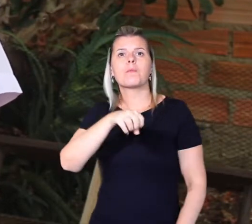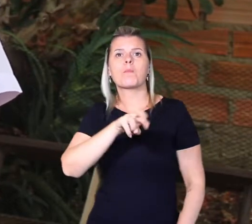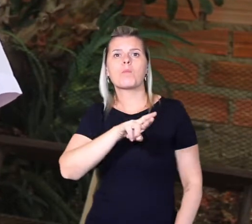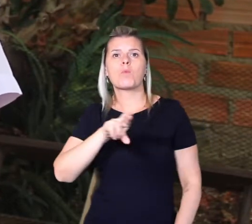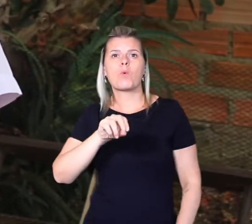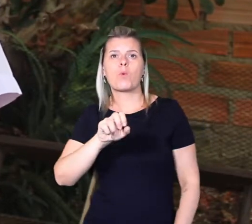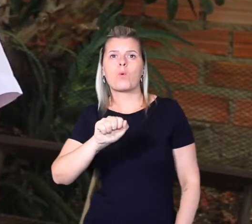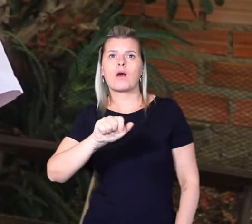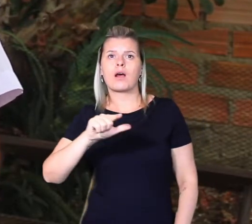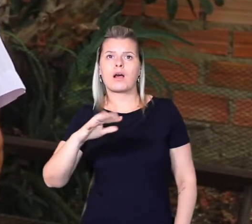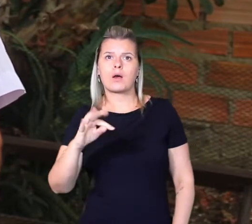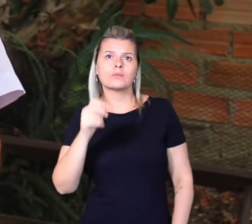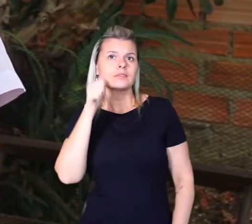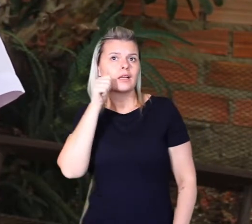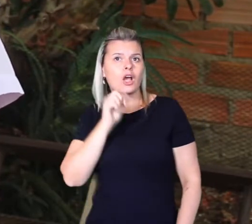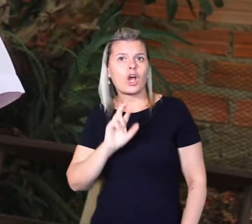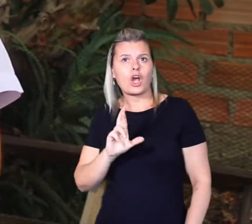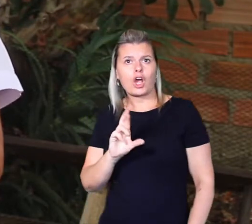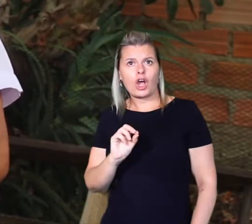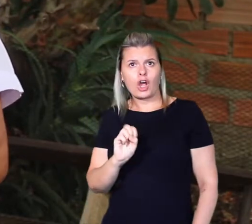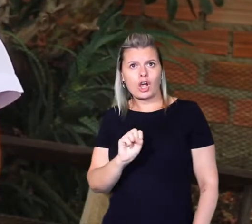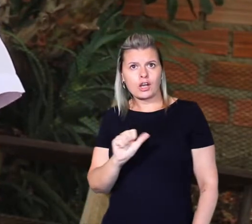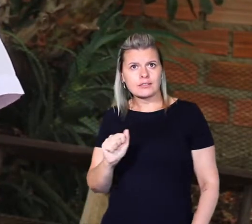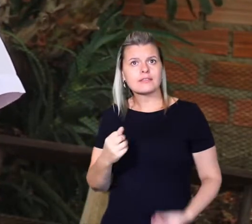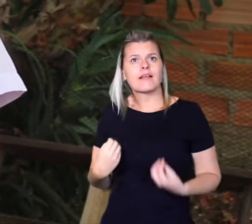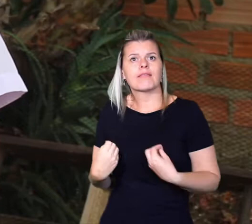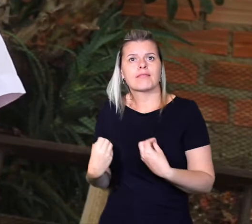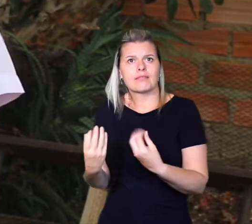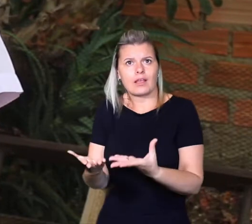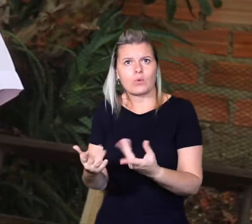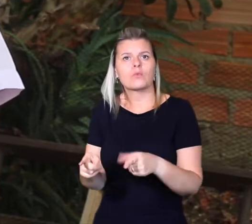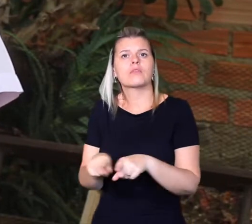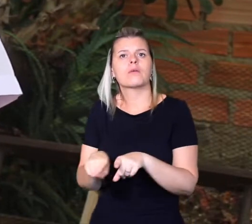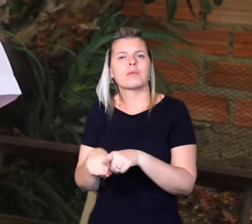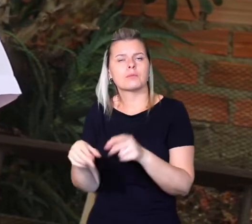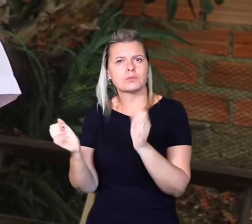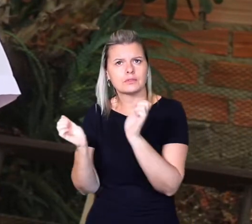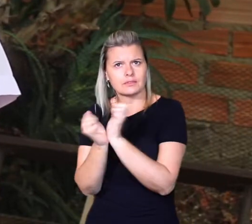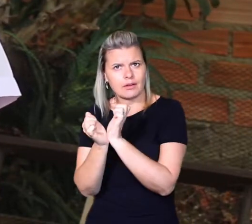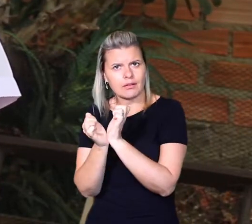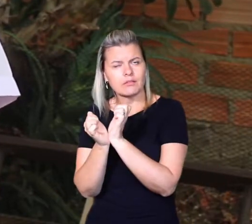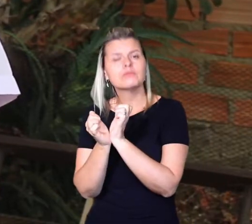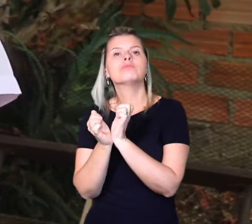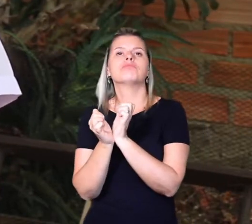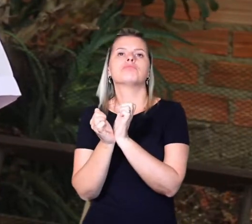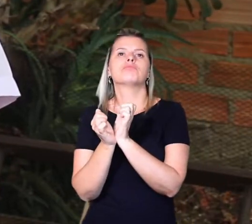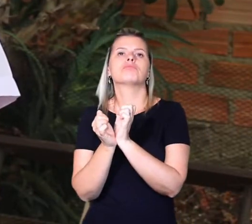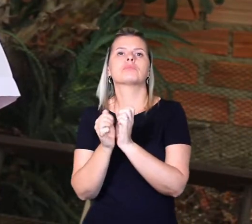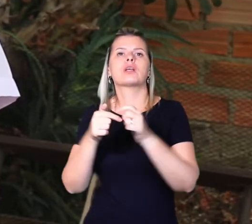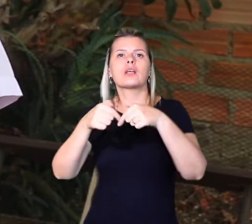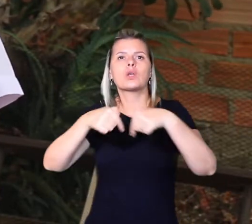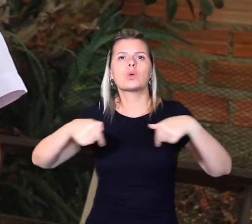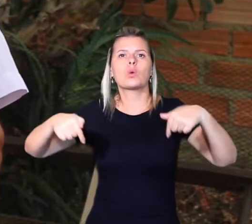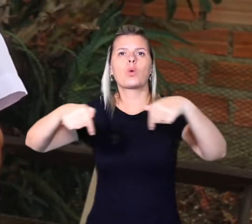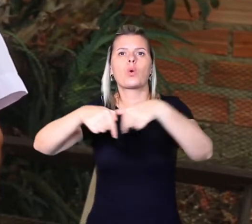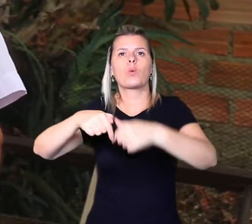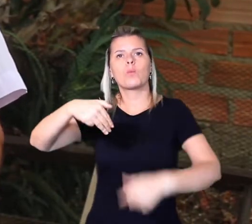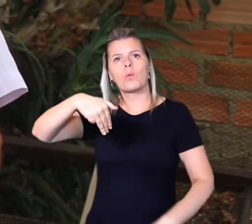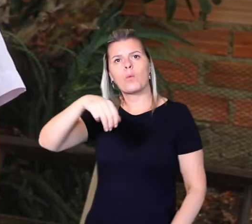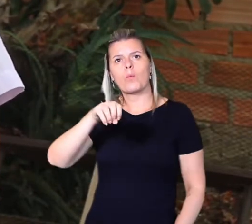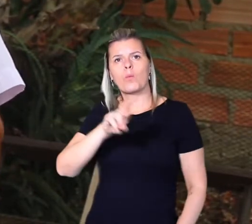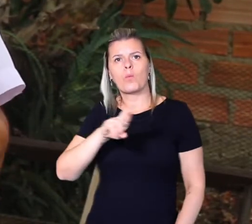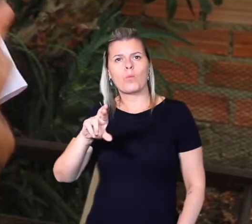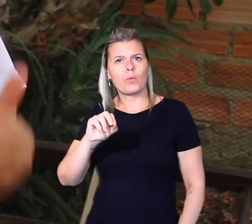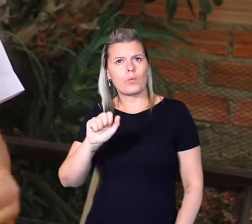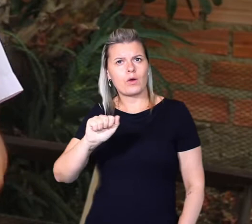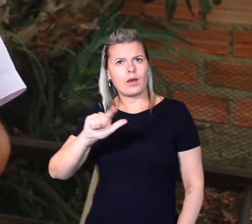Alto, foi concedido também pela Rosa Osório Marcos em testamento um legado para os escravos no quilombo do Morro Alto,